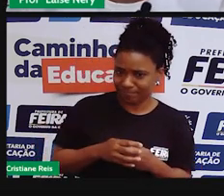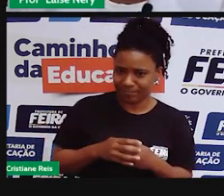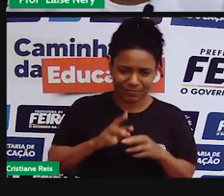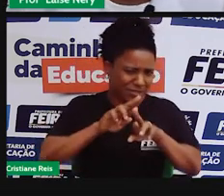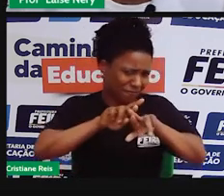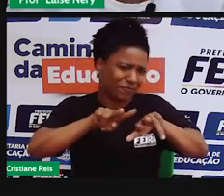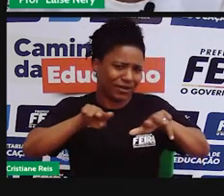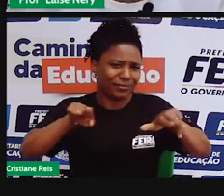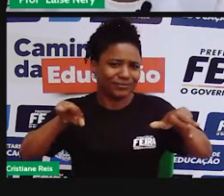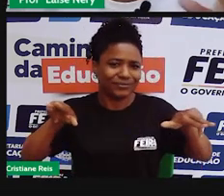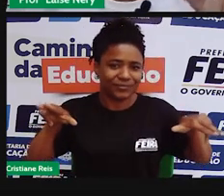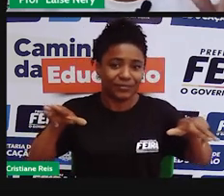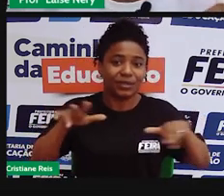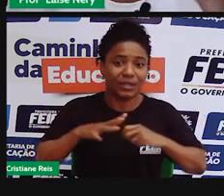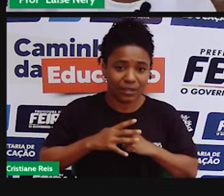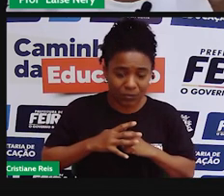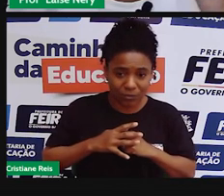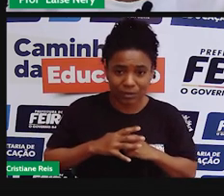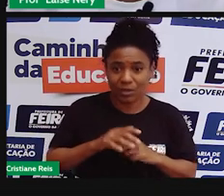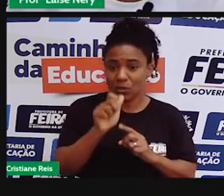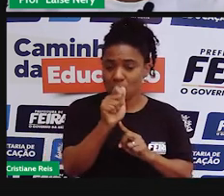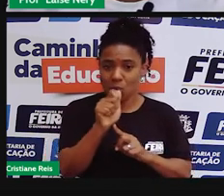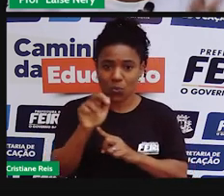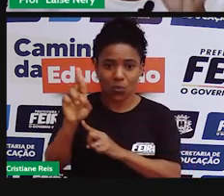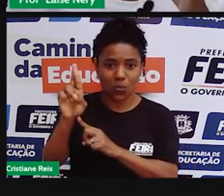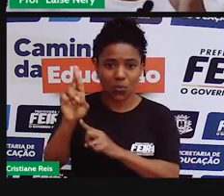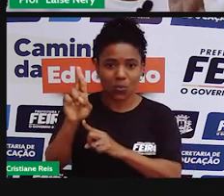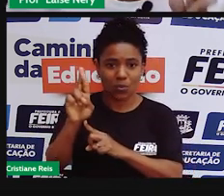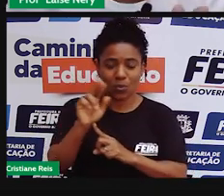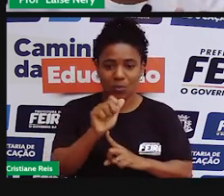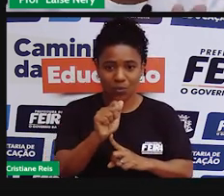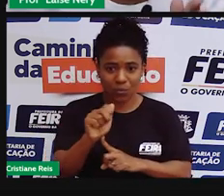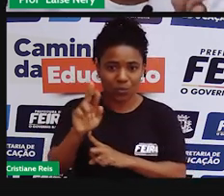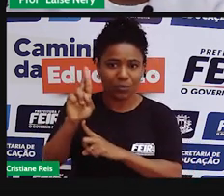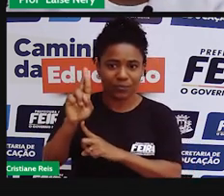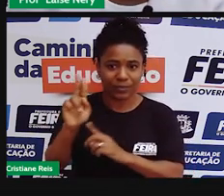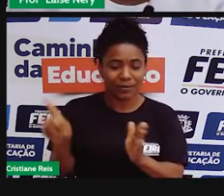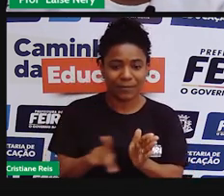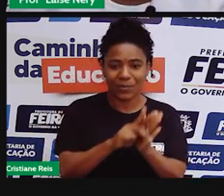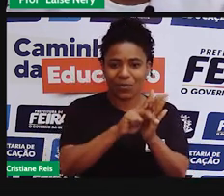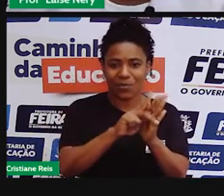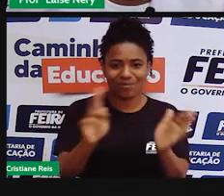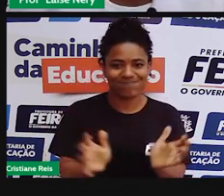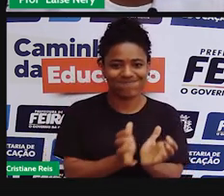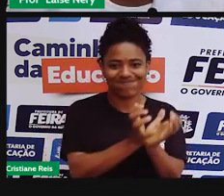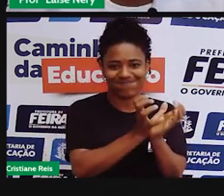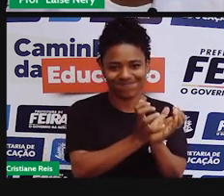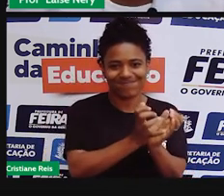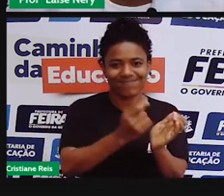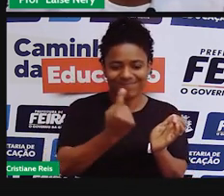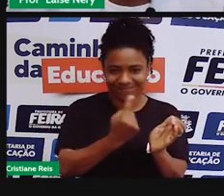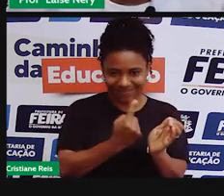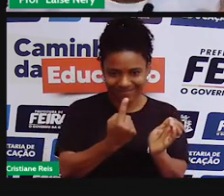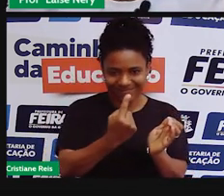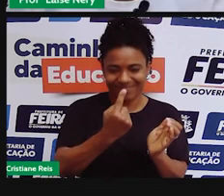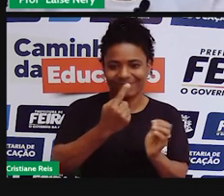o e vários todos os que terminarem ar o são na primeira conjugação